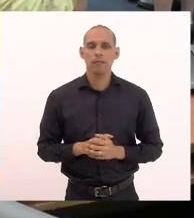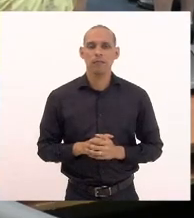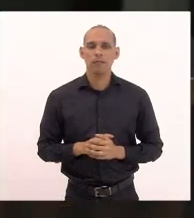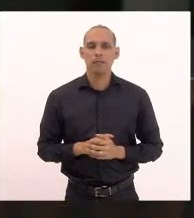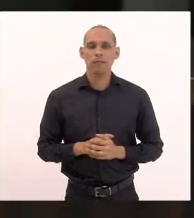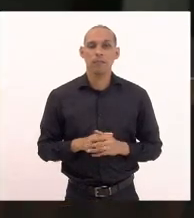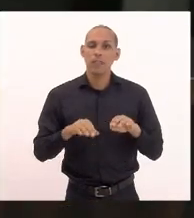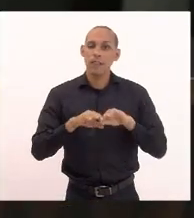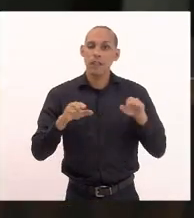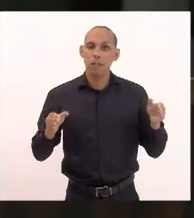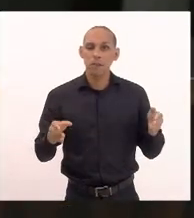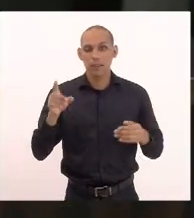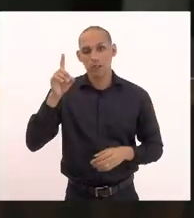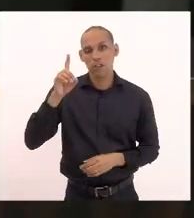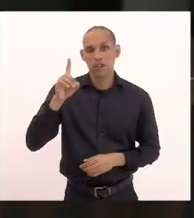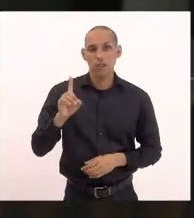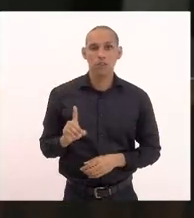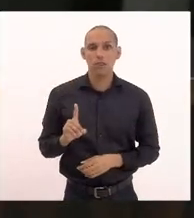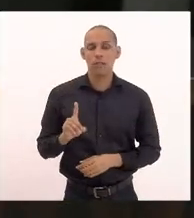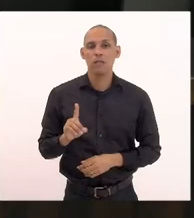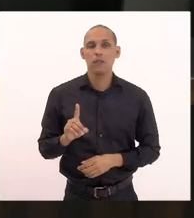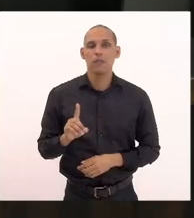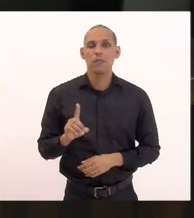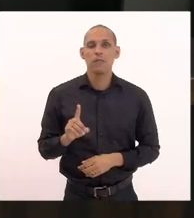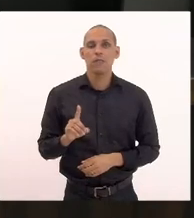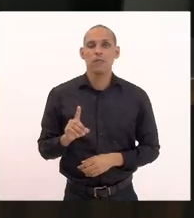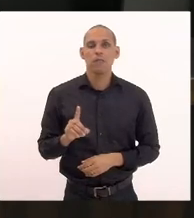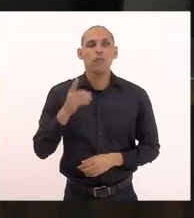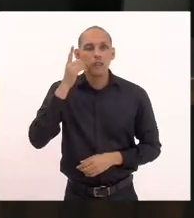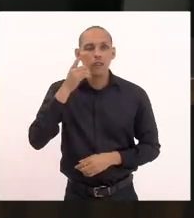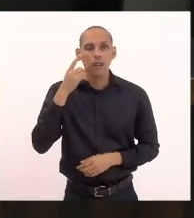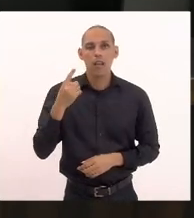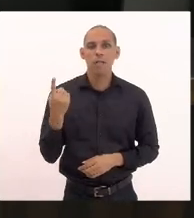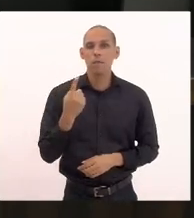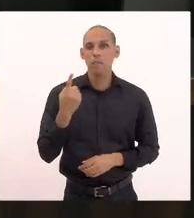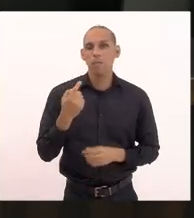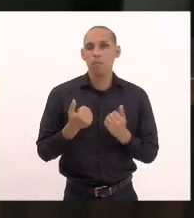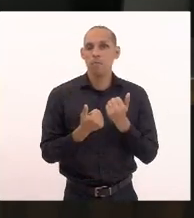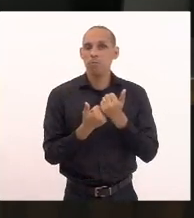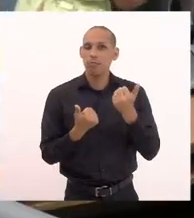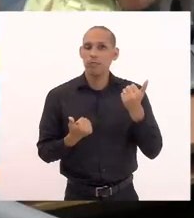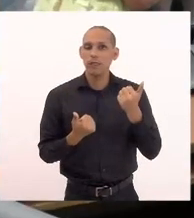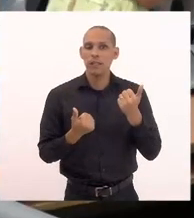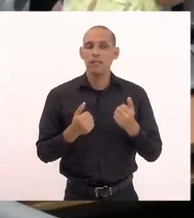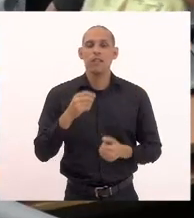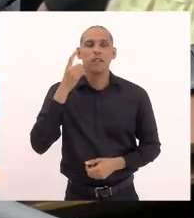Pela mesa diretora, deputado primeiro vice, deputado Jair